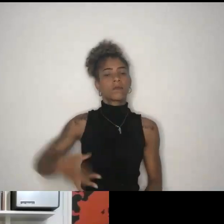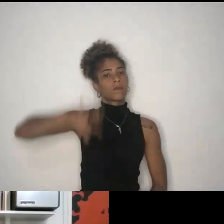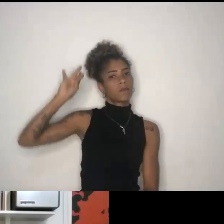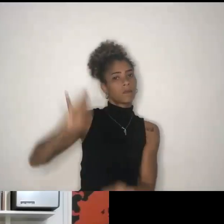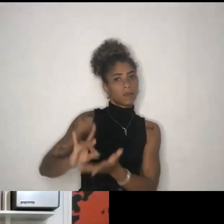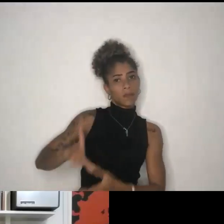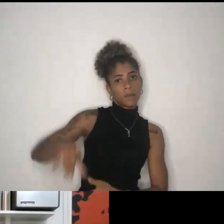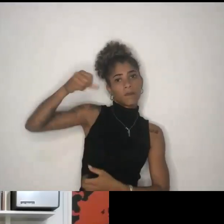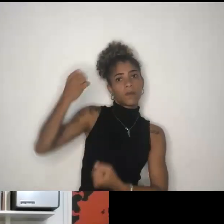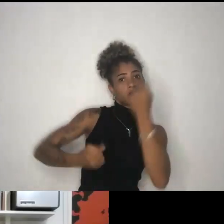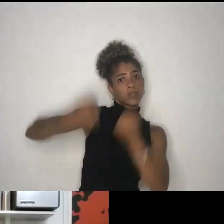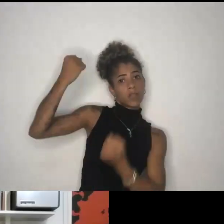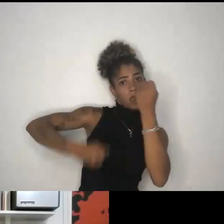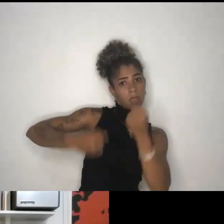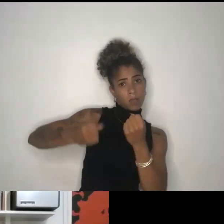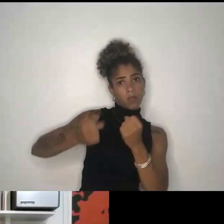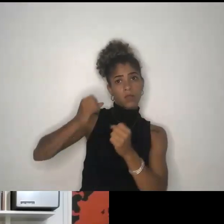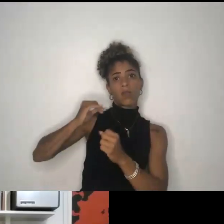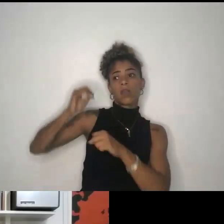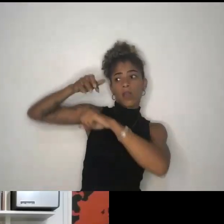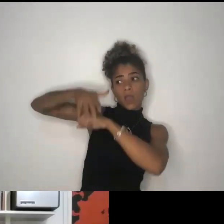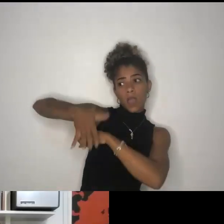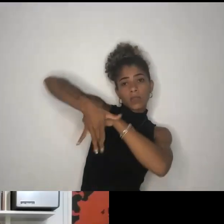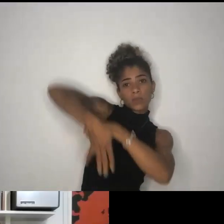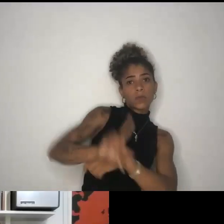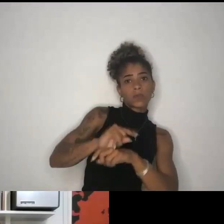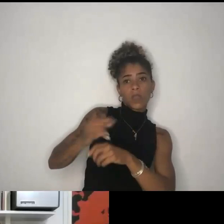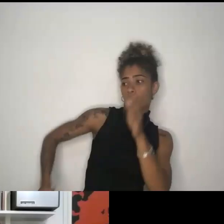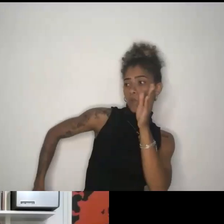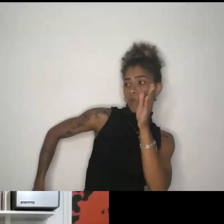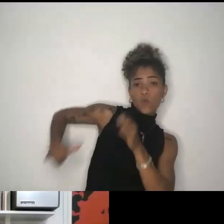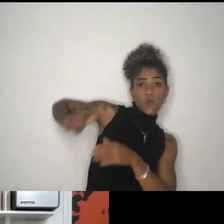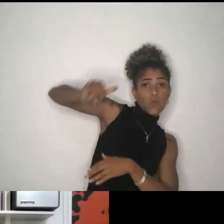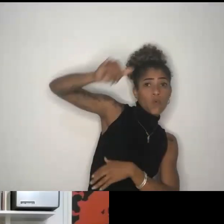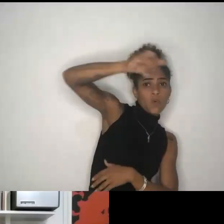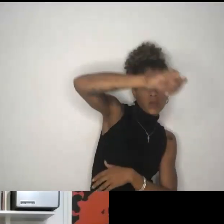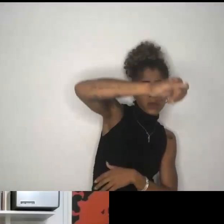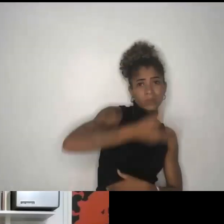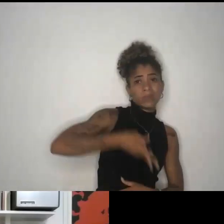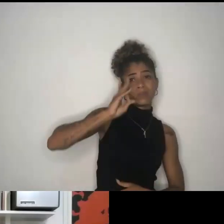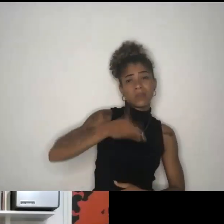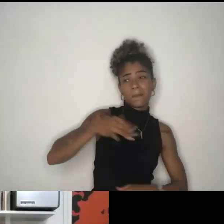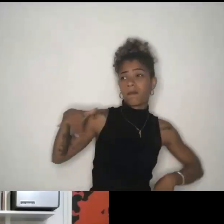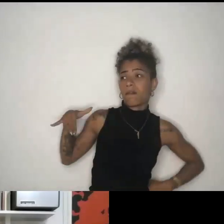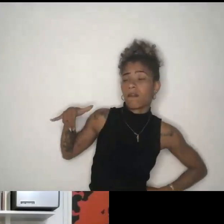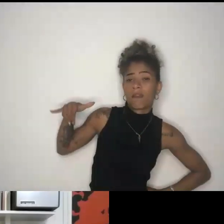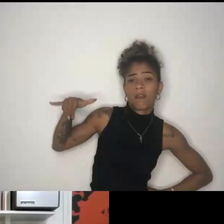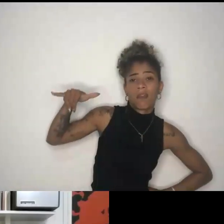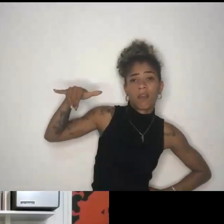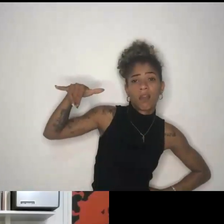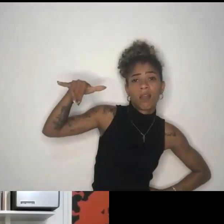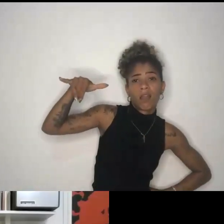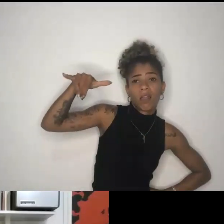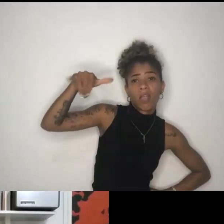prefiro ir de carro passar por algumas cachoeiras do que pegar um avião porque se eu sempre pegar um avião a minha vida ela fica muito